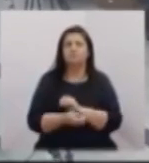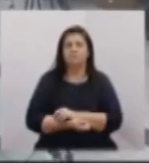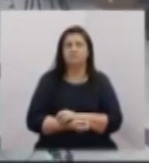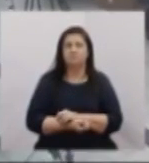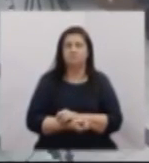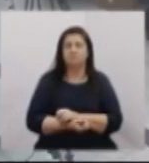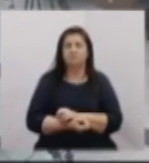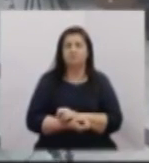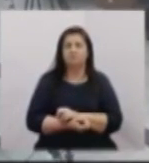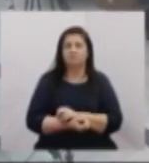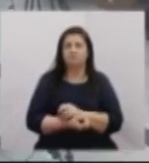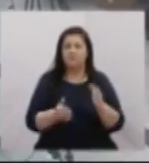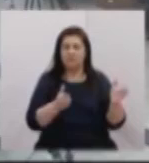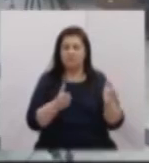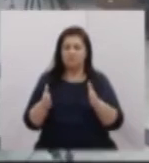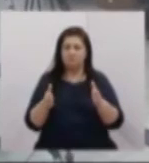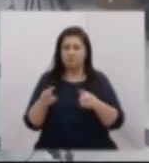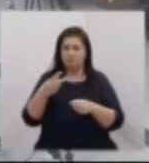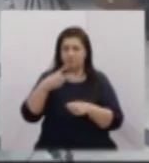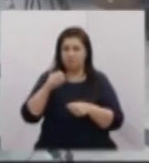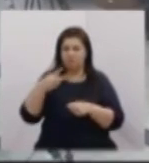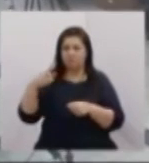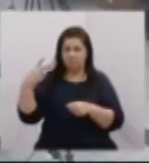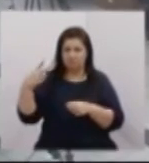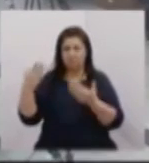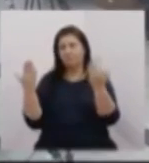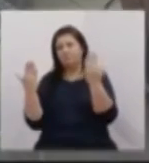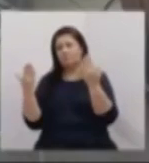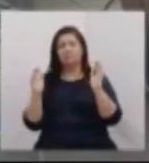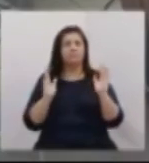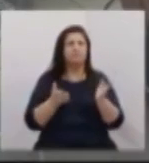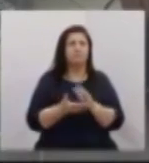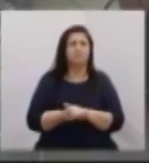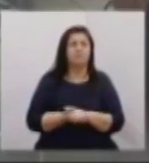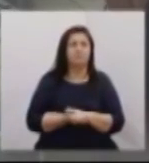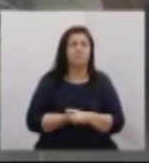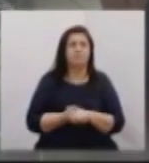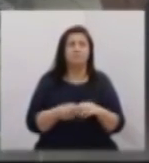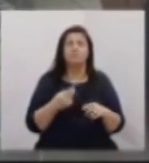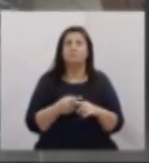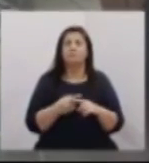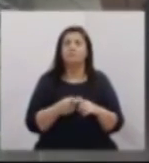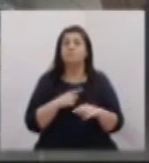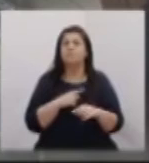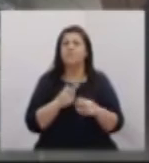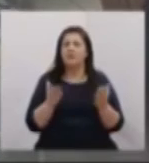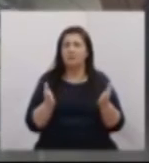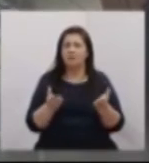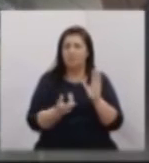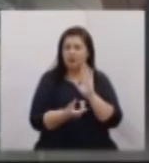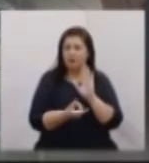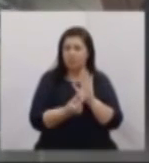mandato de 2012 e esse mandato de 2020, com a possibilidade das emendas impositivas. Eu quero aqui fazer um parênteses, dizer que você que